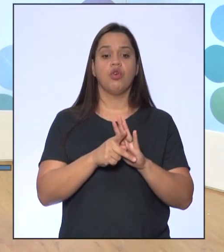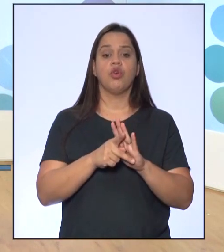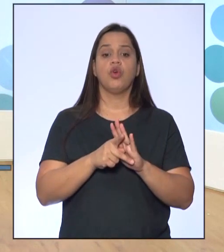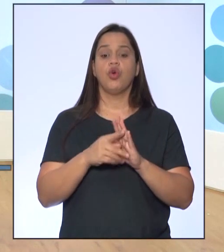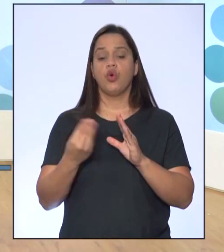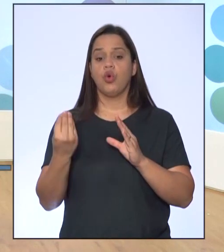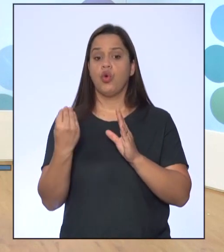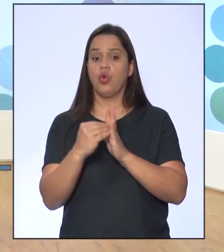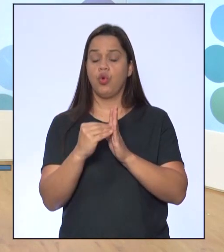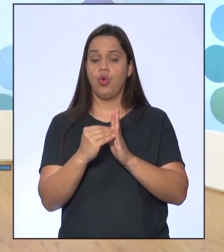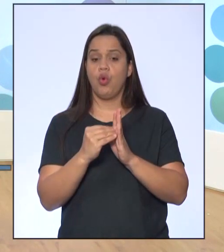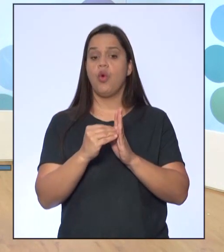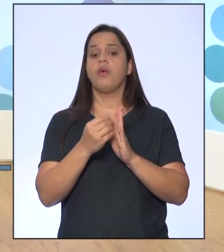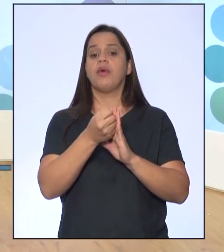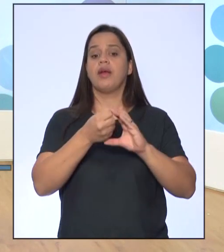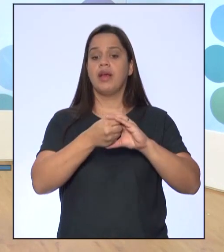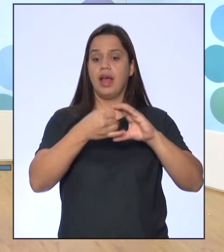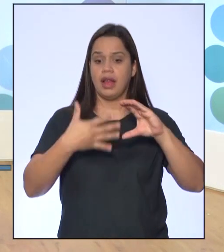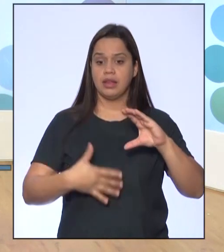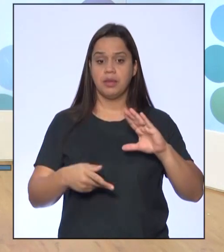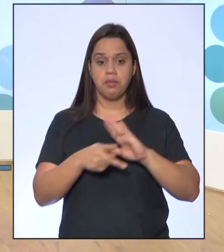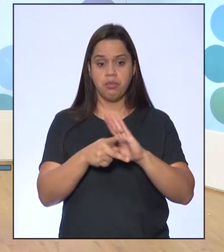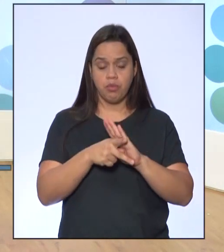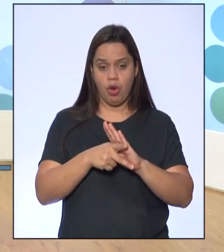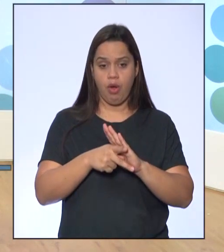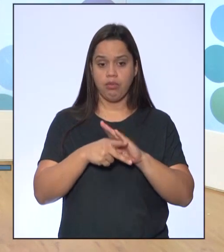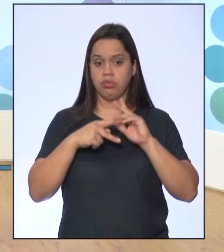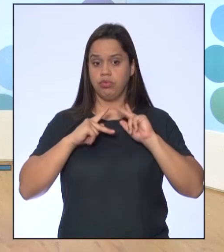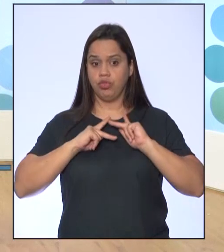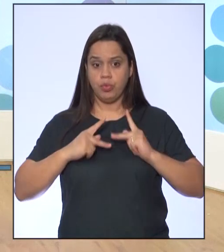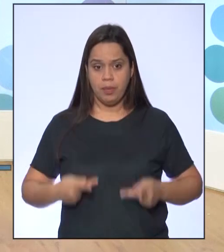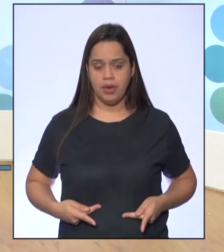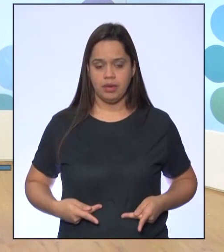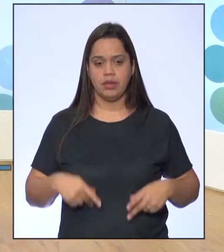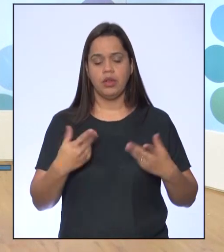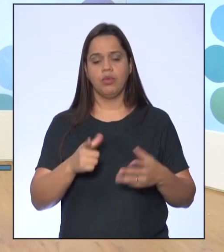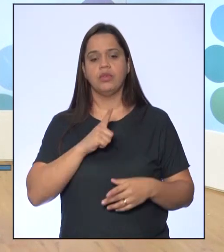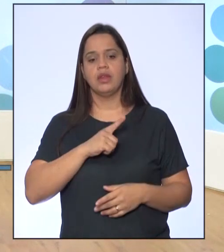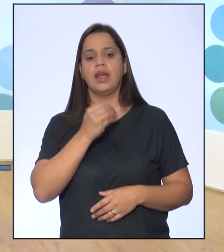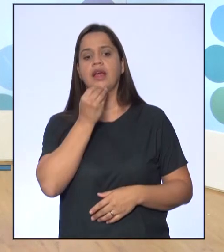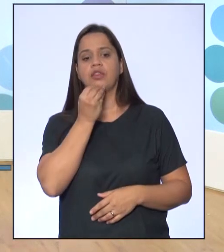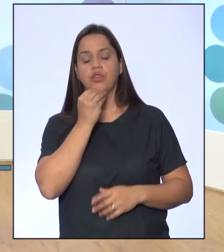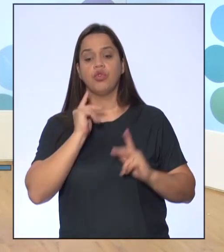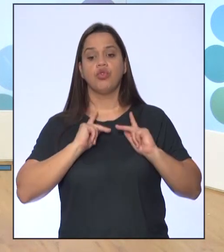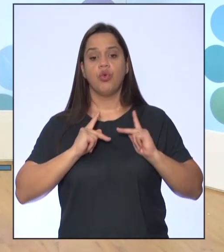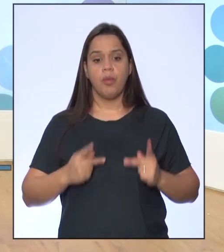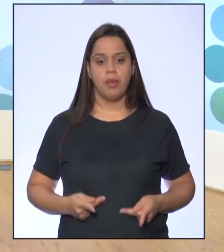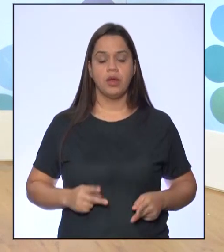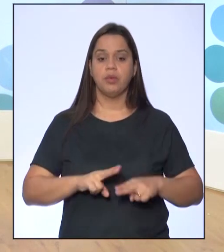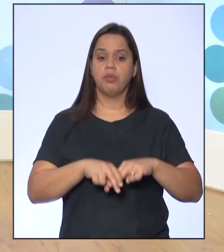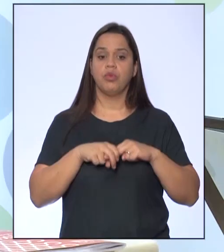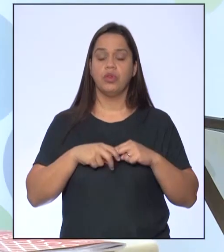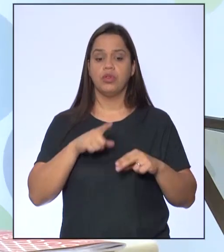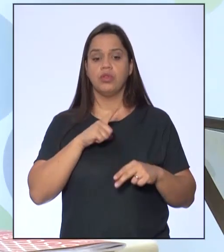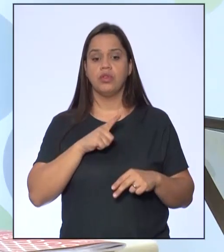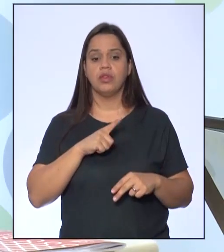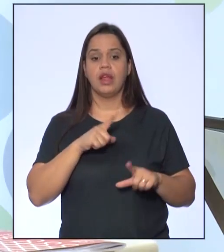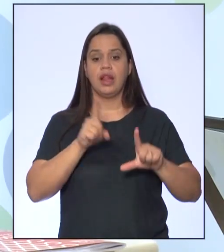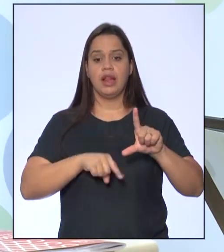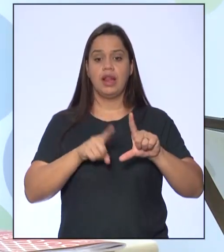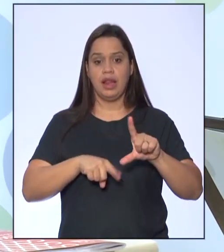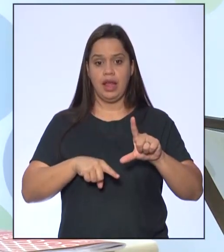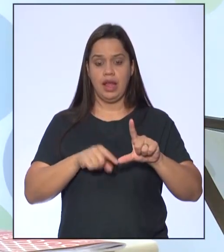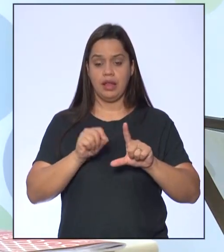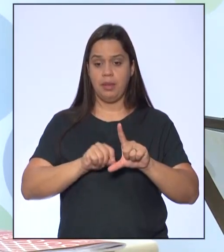podem ver que eles conversam ali na fábula. Eles têm atitudes humanas, então por isso que eles estão com letra maiúscula. Perfeito.